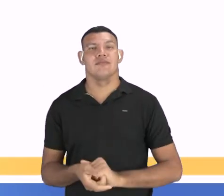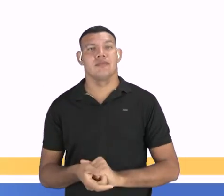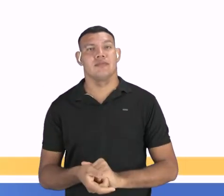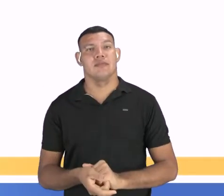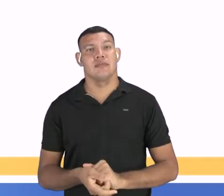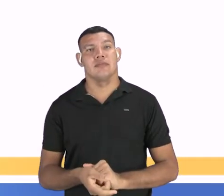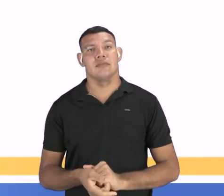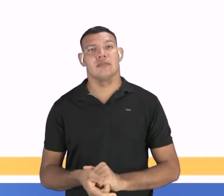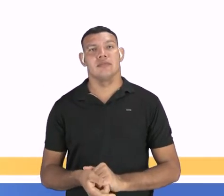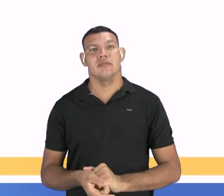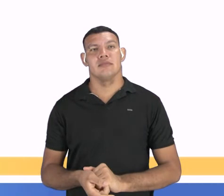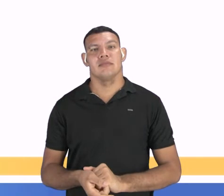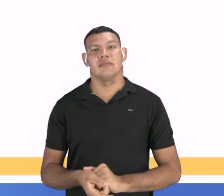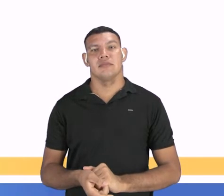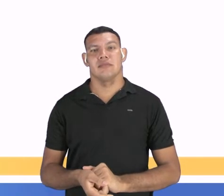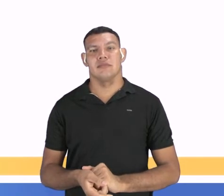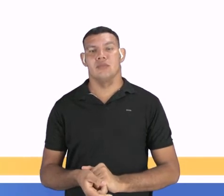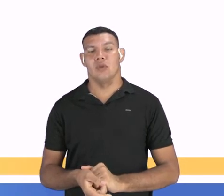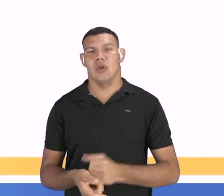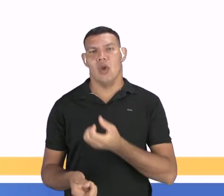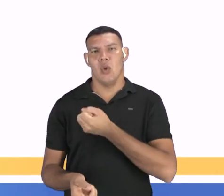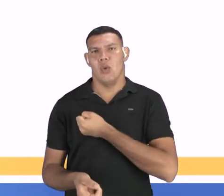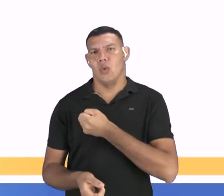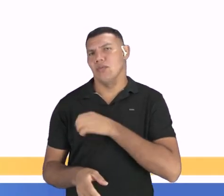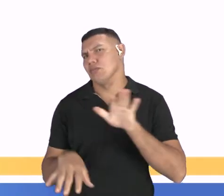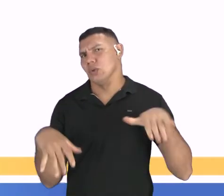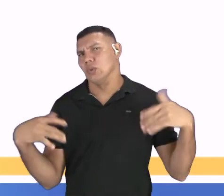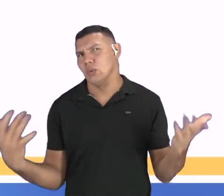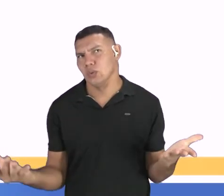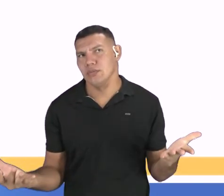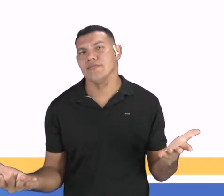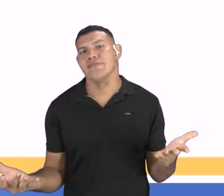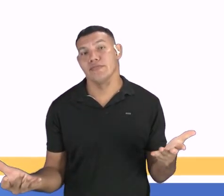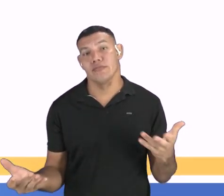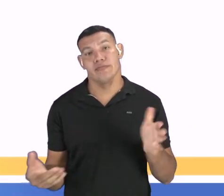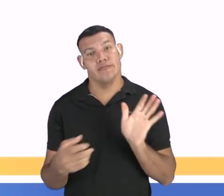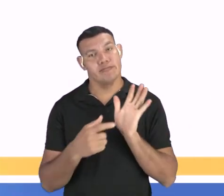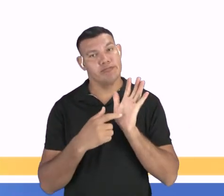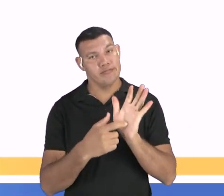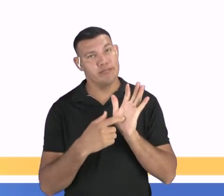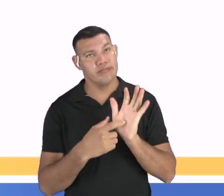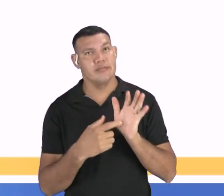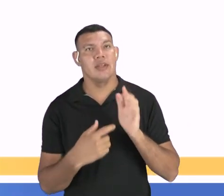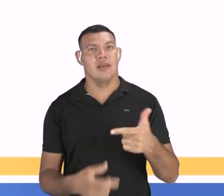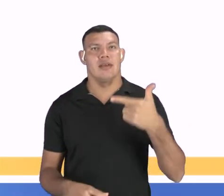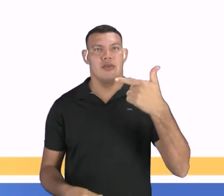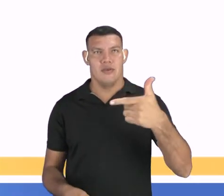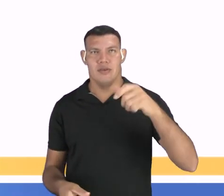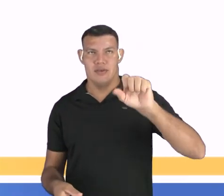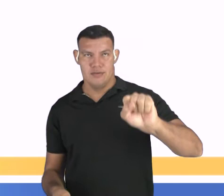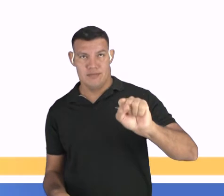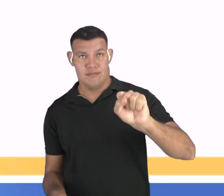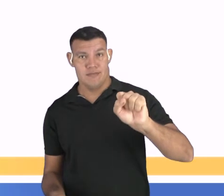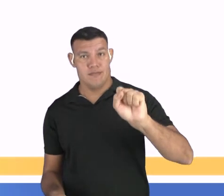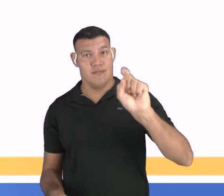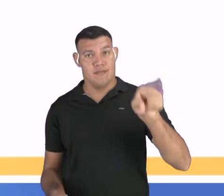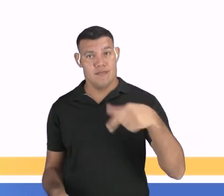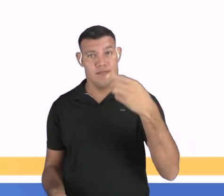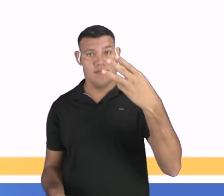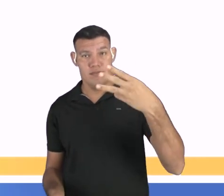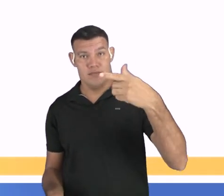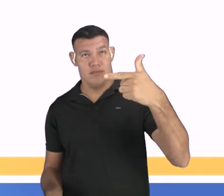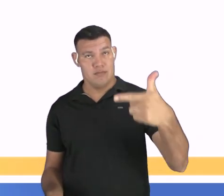que 41, então esses múltiplos seriam 28, 32, 36 e